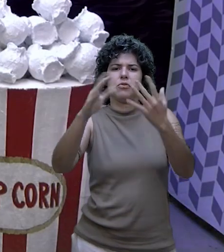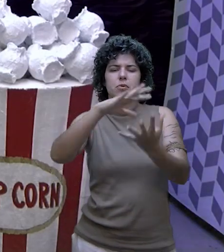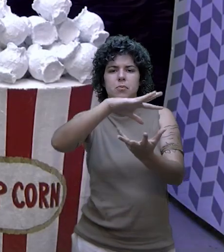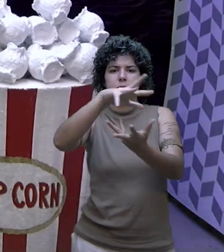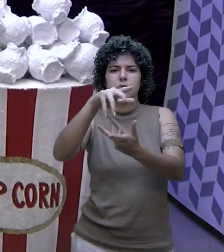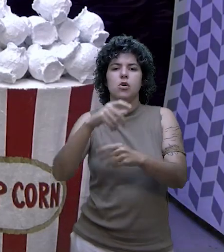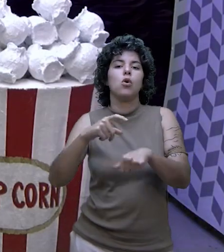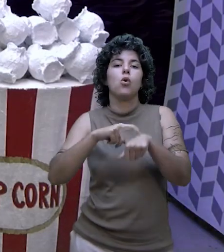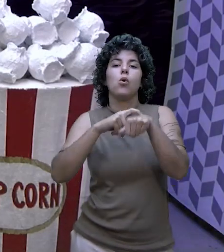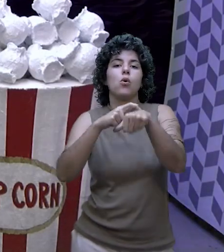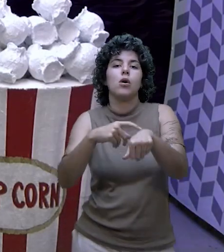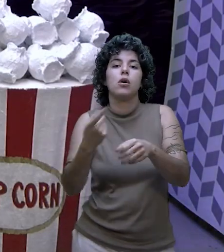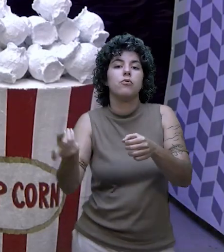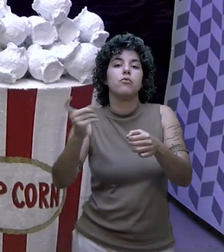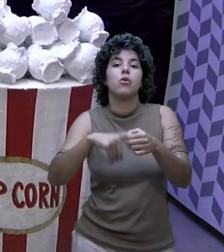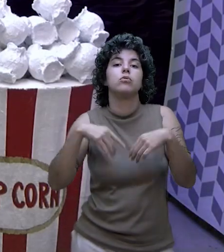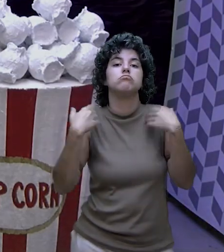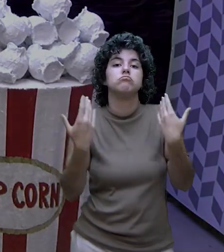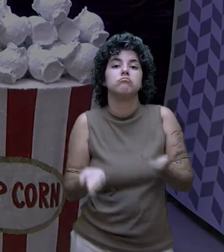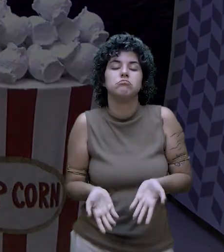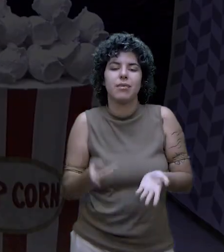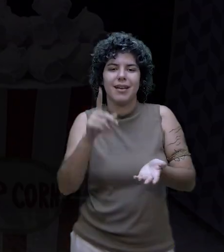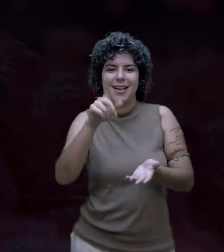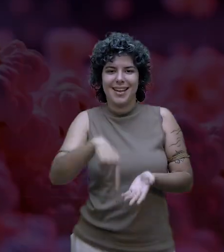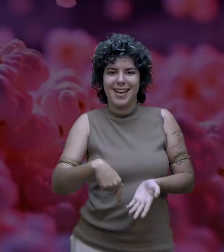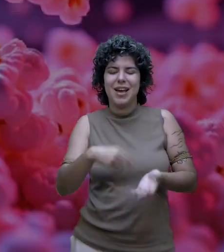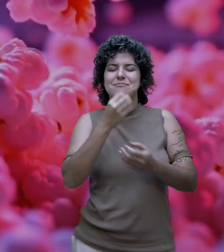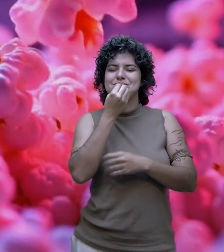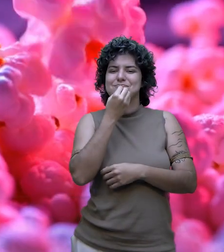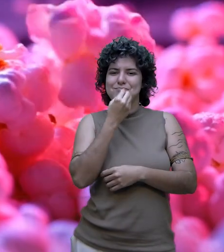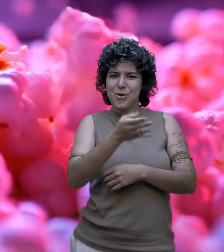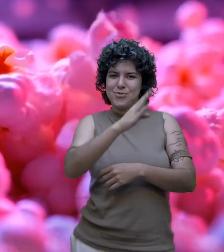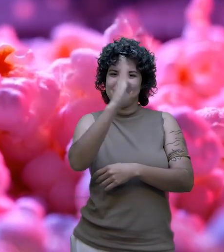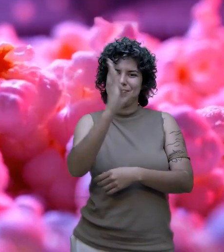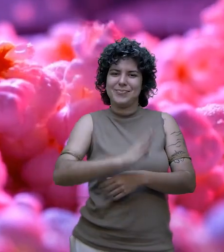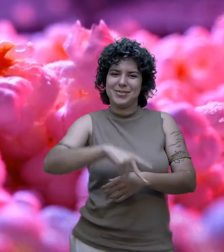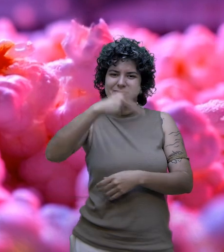Volta é passado de bom e é do Brasil.